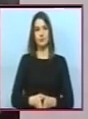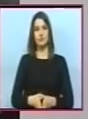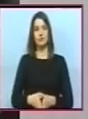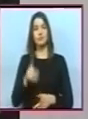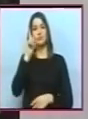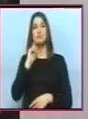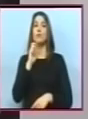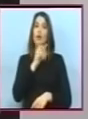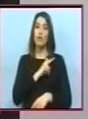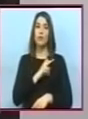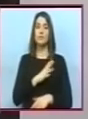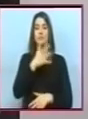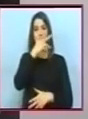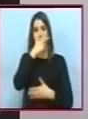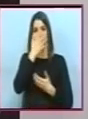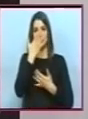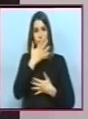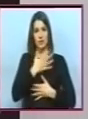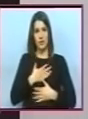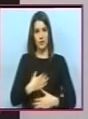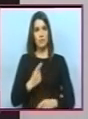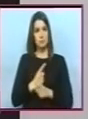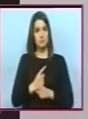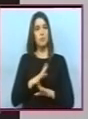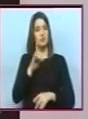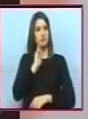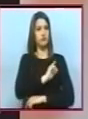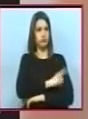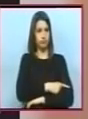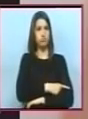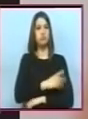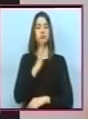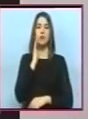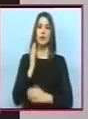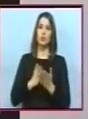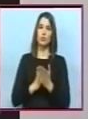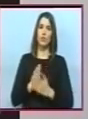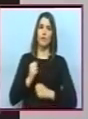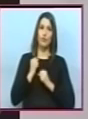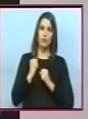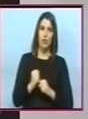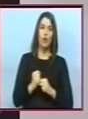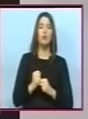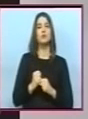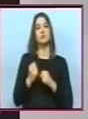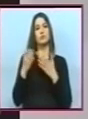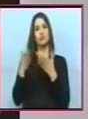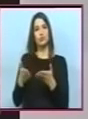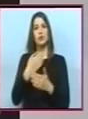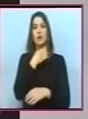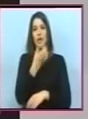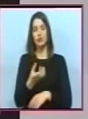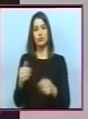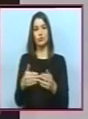Mrs. Jackson, she's still grieving, but she's a strong woman. She's trying to stay as strong as she can for her grandchildren, all of